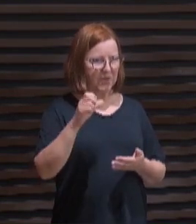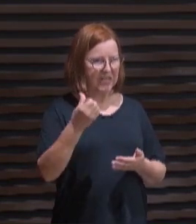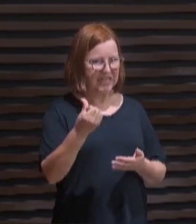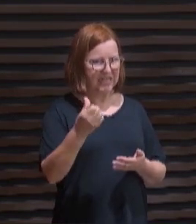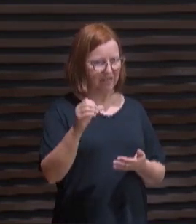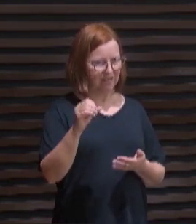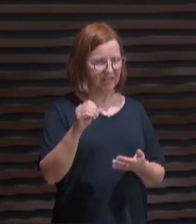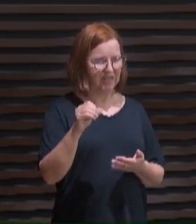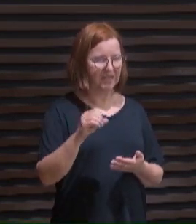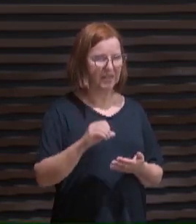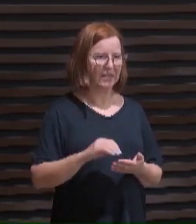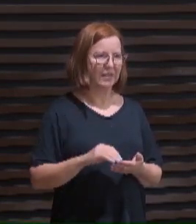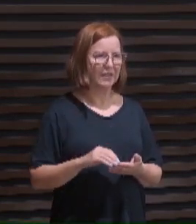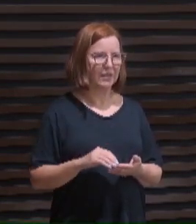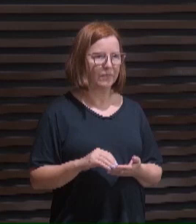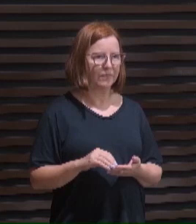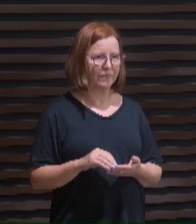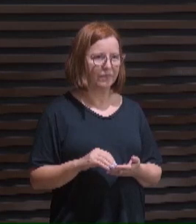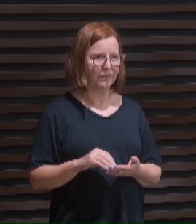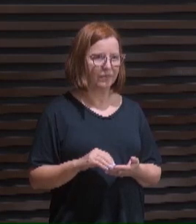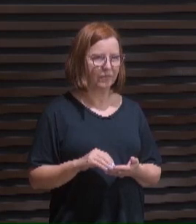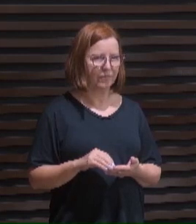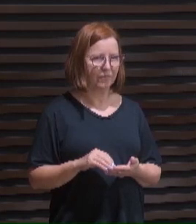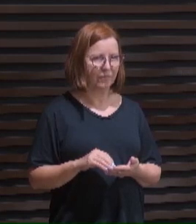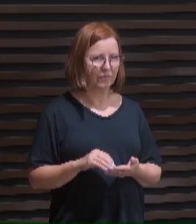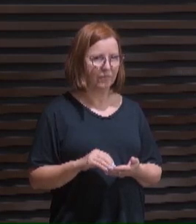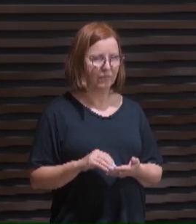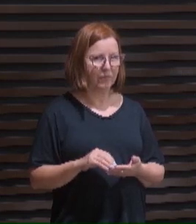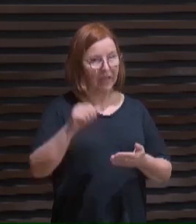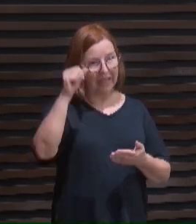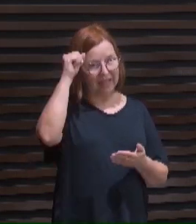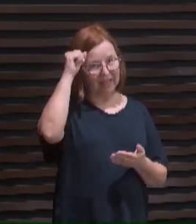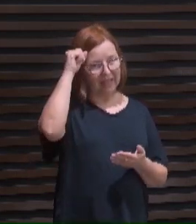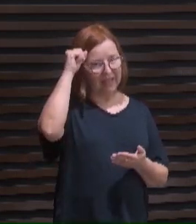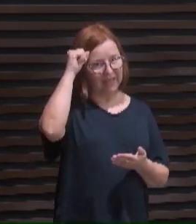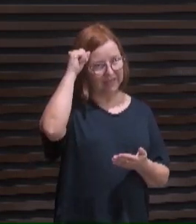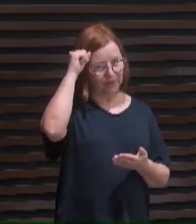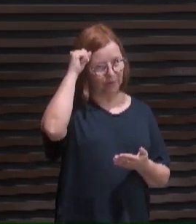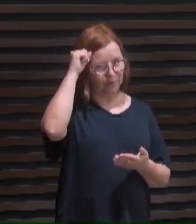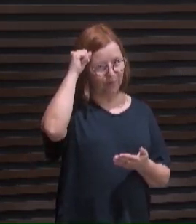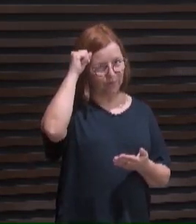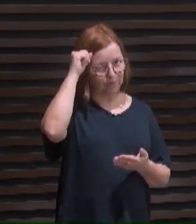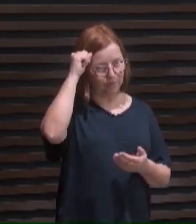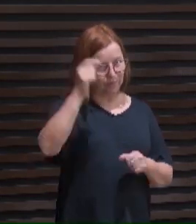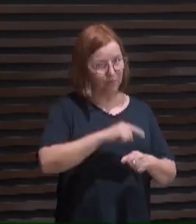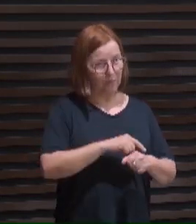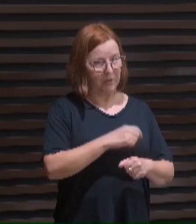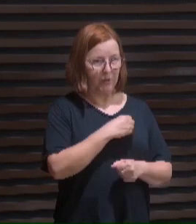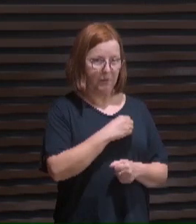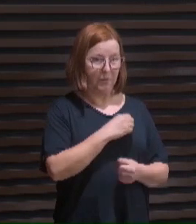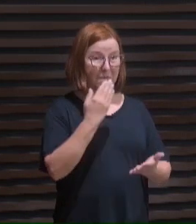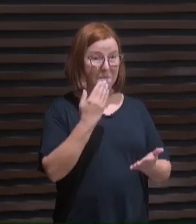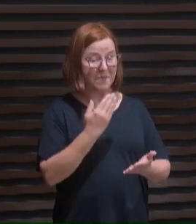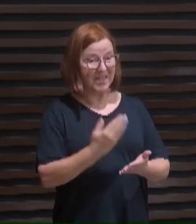Scientiarum. O homem, na queda, ele perdeu ao mesmo tempo o seu estado de inocência e o